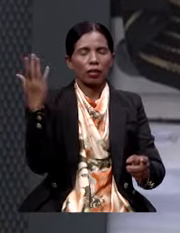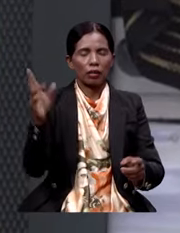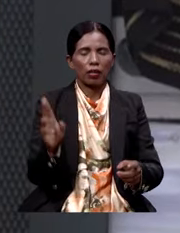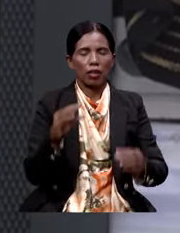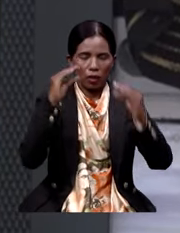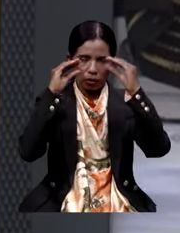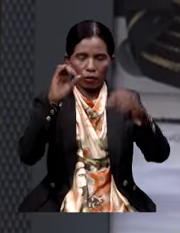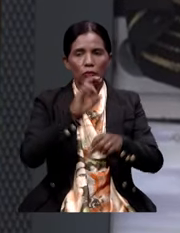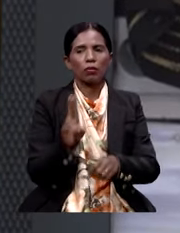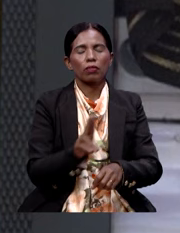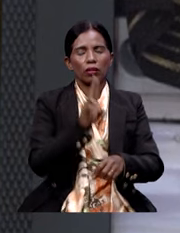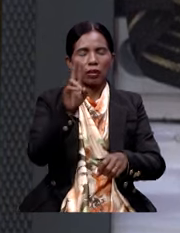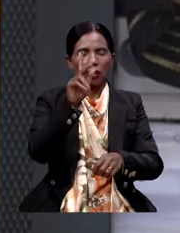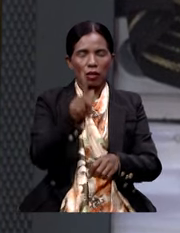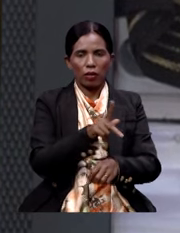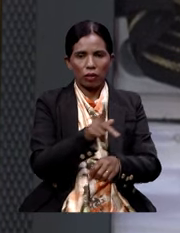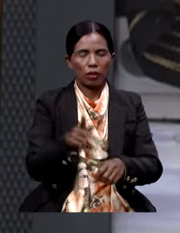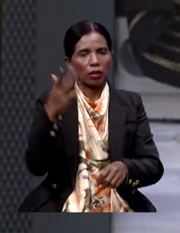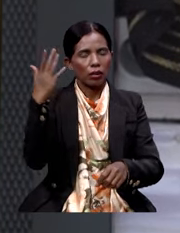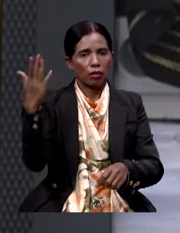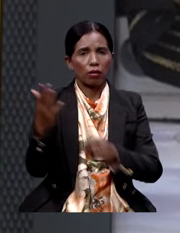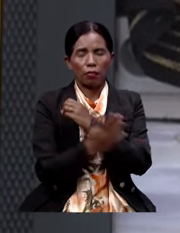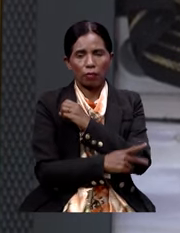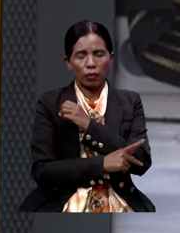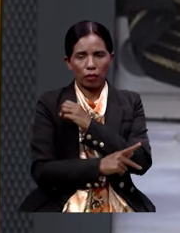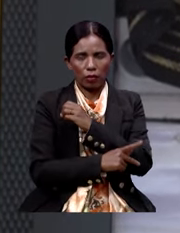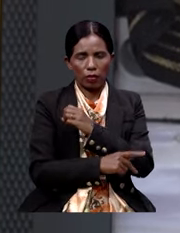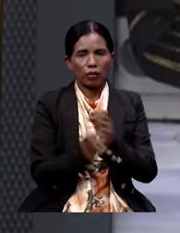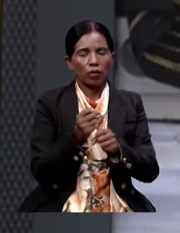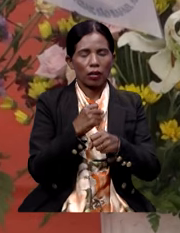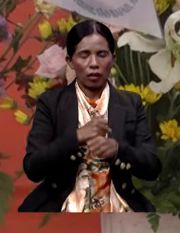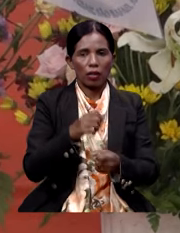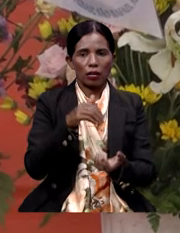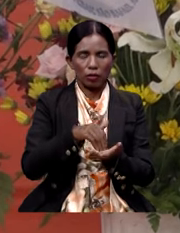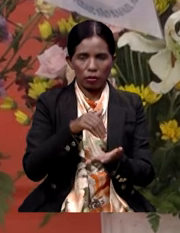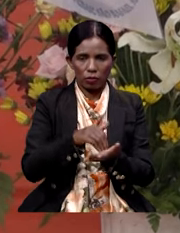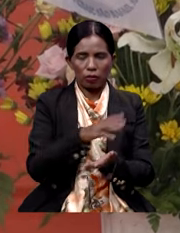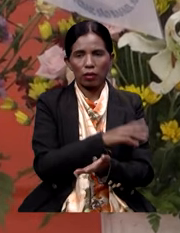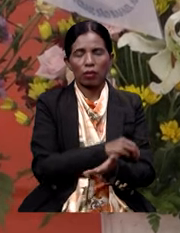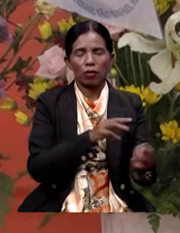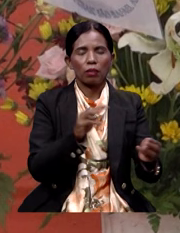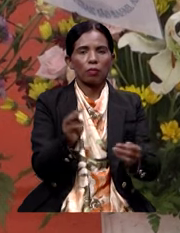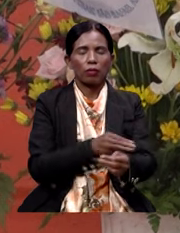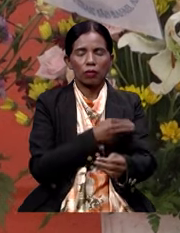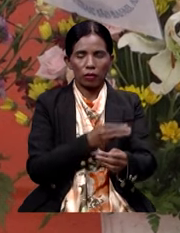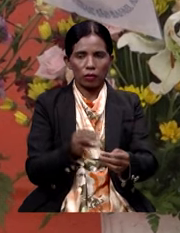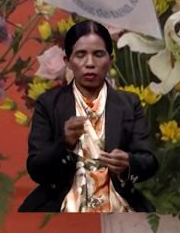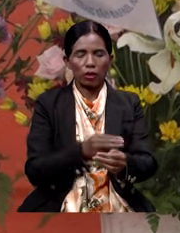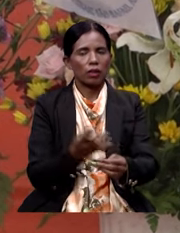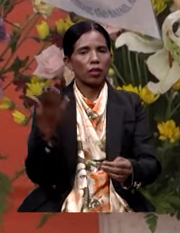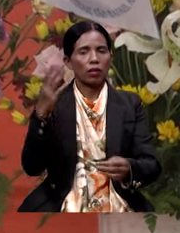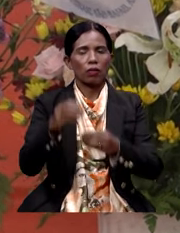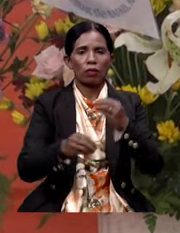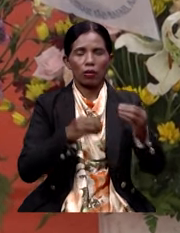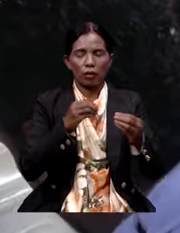Universidade Católica, Faculdade de Filosofia e a Braga, Rodi Halonia curso Filosofia no Música e a Conservatório